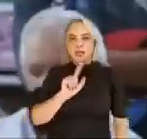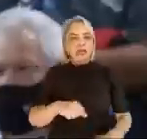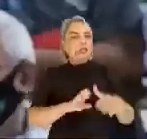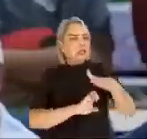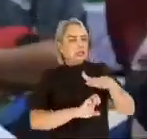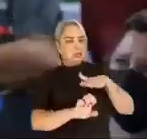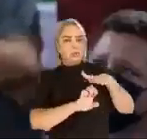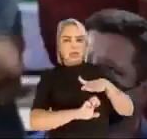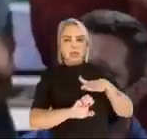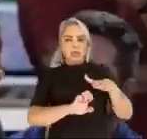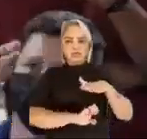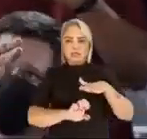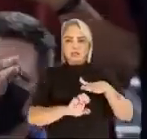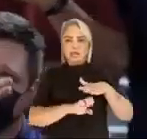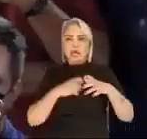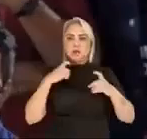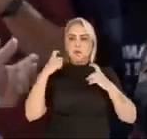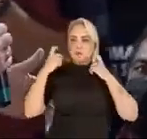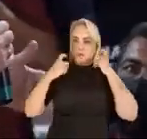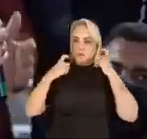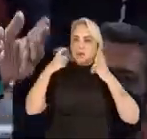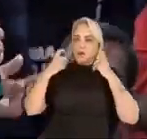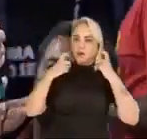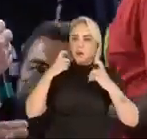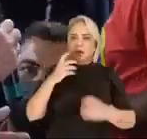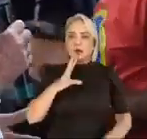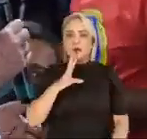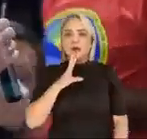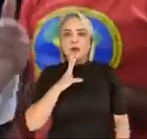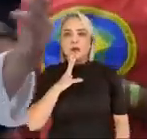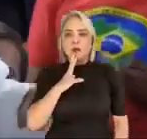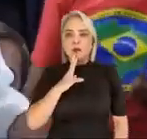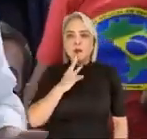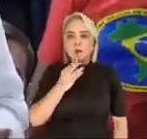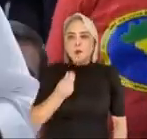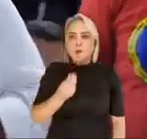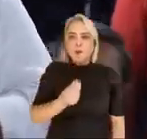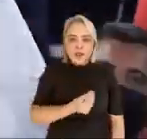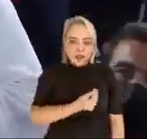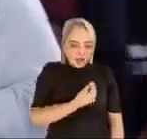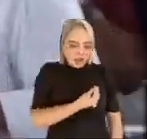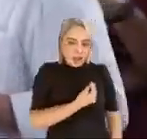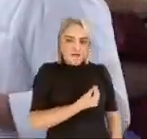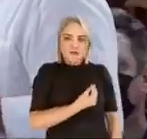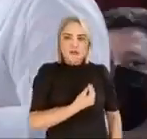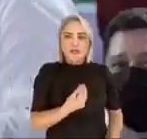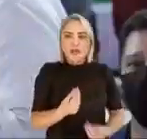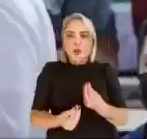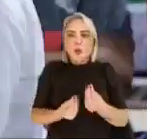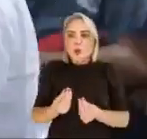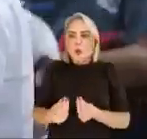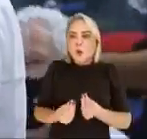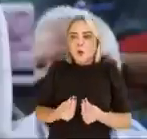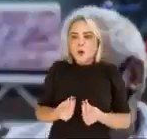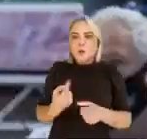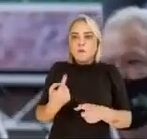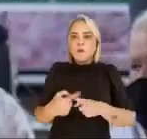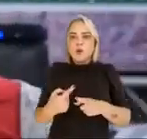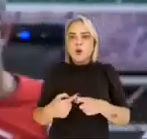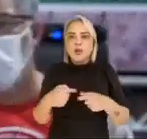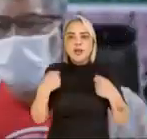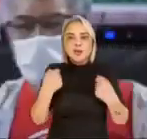que estão preocupados em conhecer como é a vida de vocês, como é que vocês vivem, porque a gente